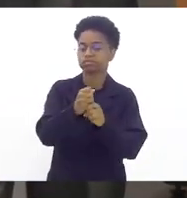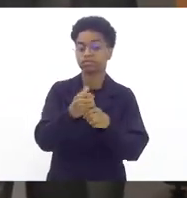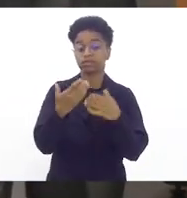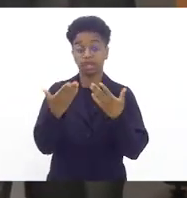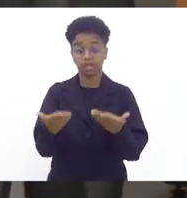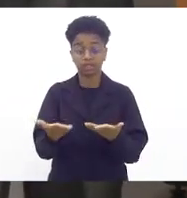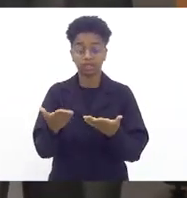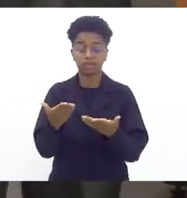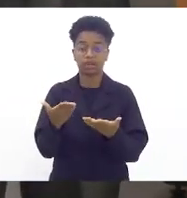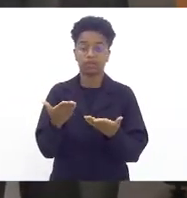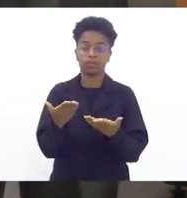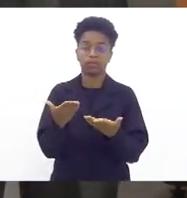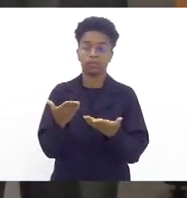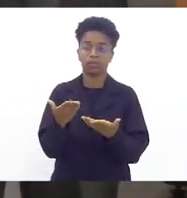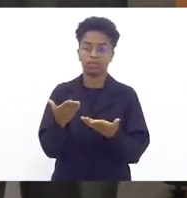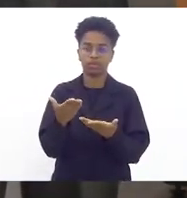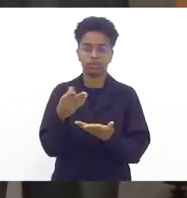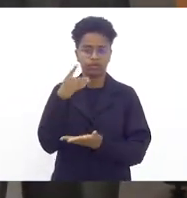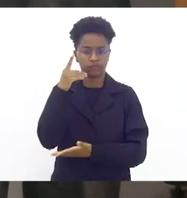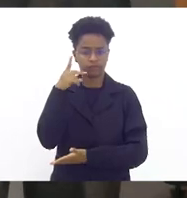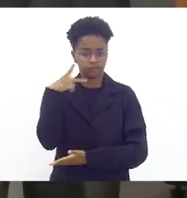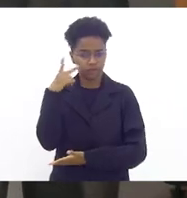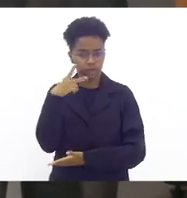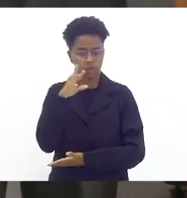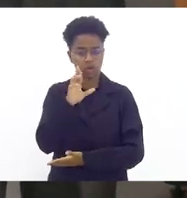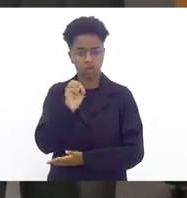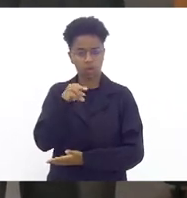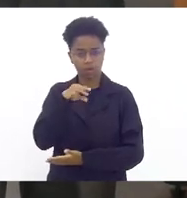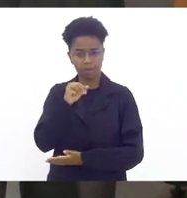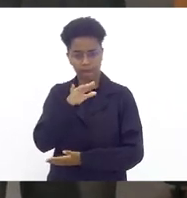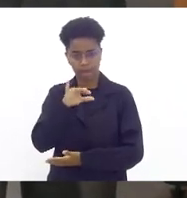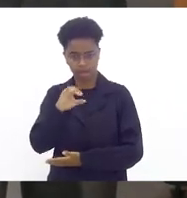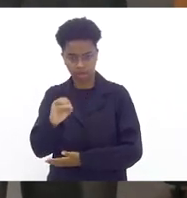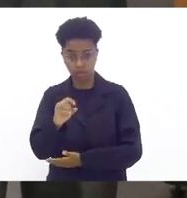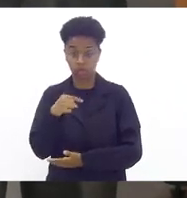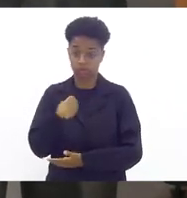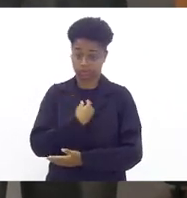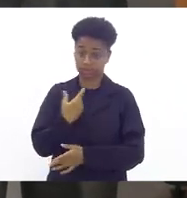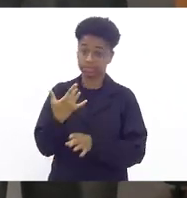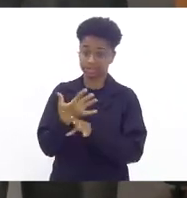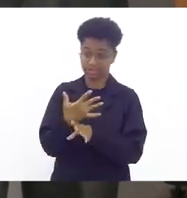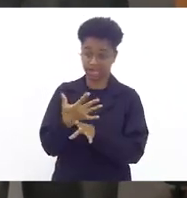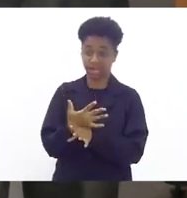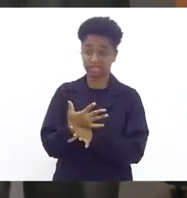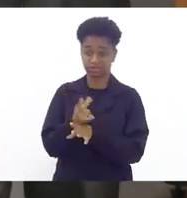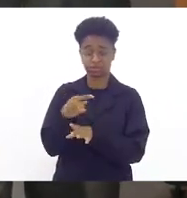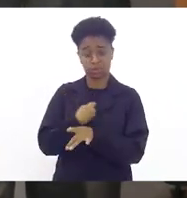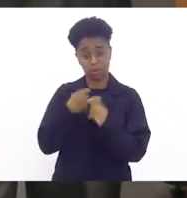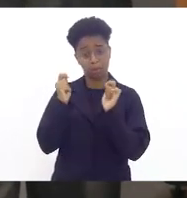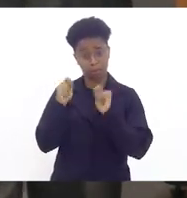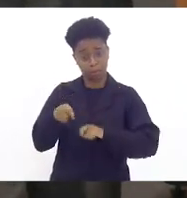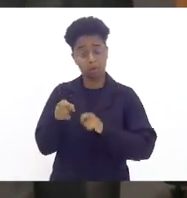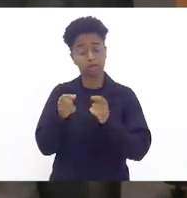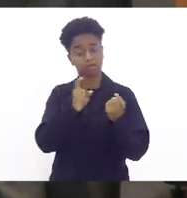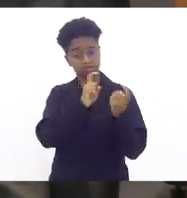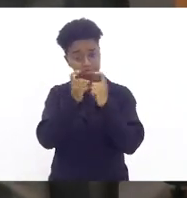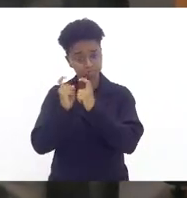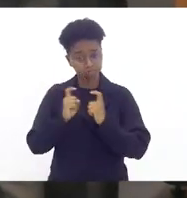professor vereador Romário no nosso município, podemos articular